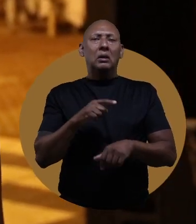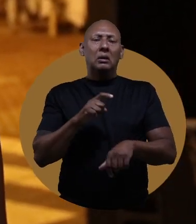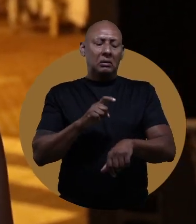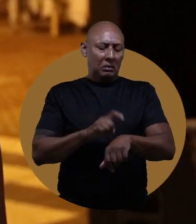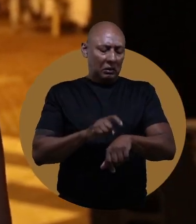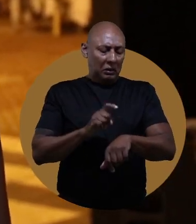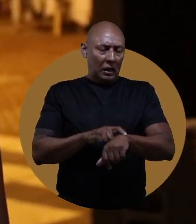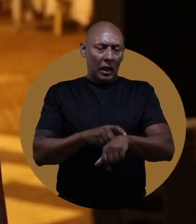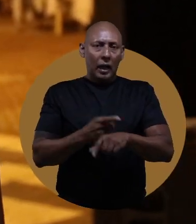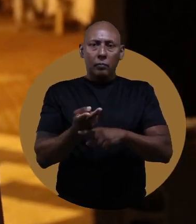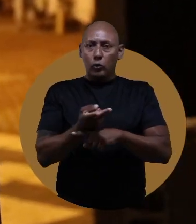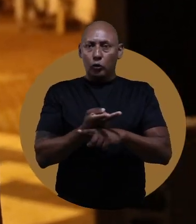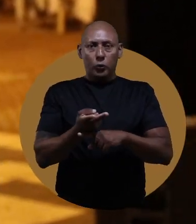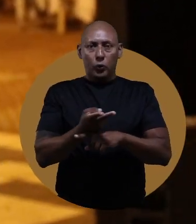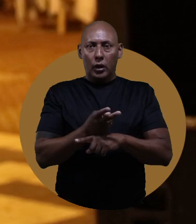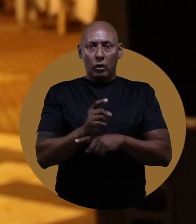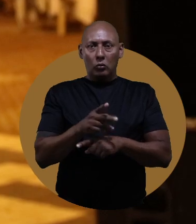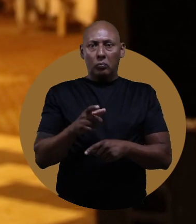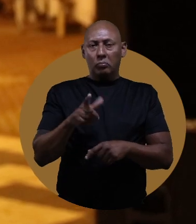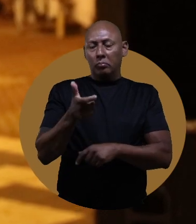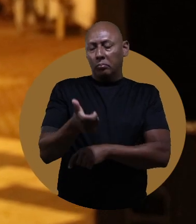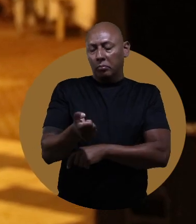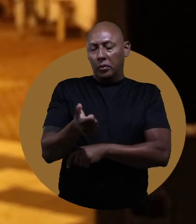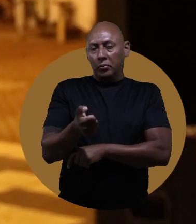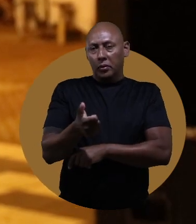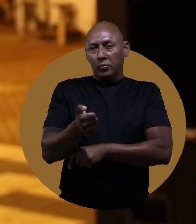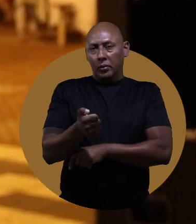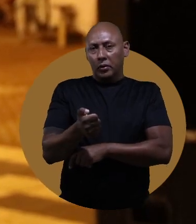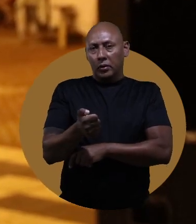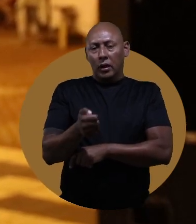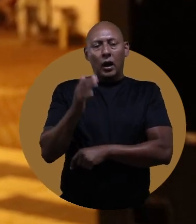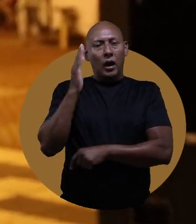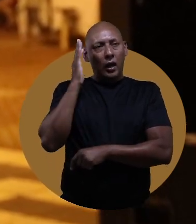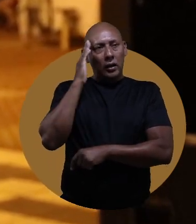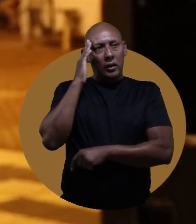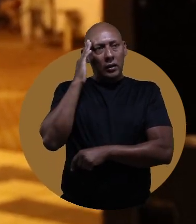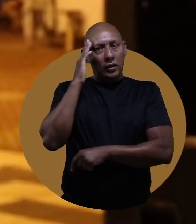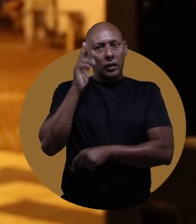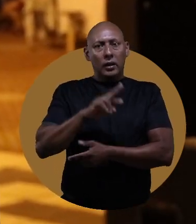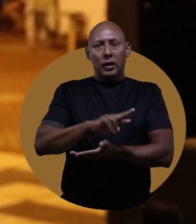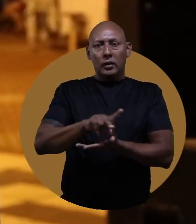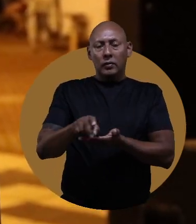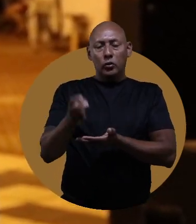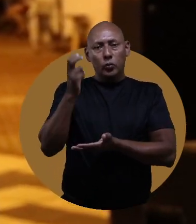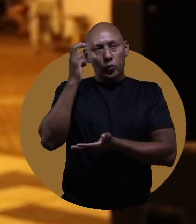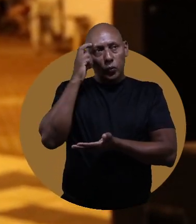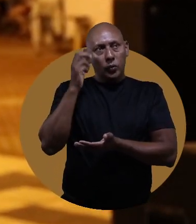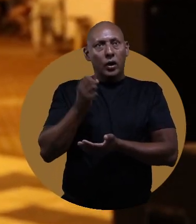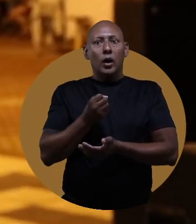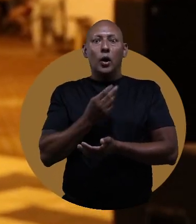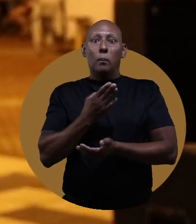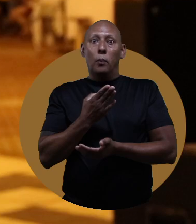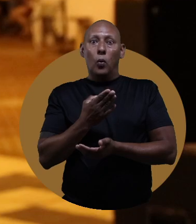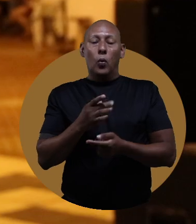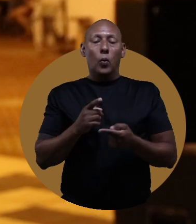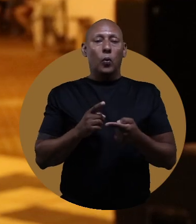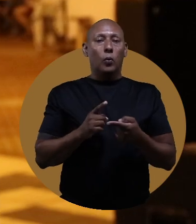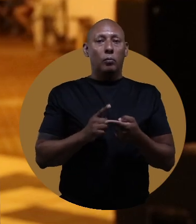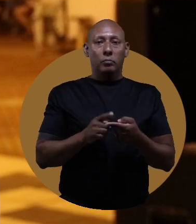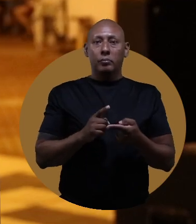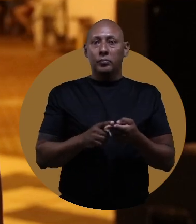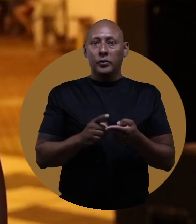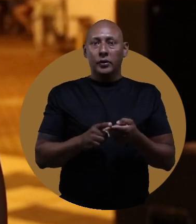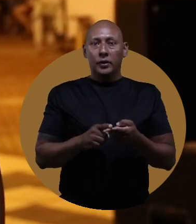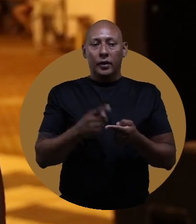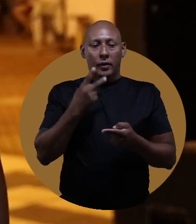teriam esse acesso. E tomar parte disso, fazer parte disso é muito bom e